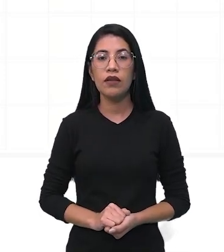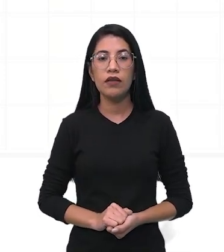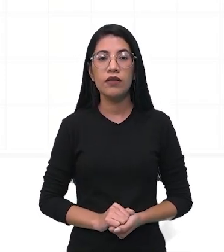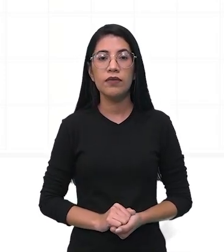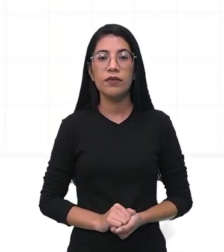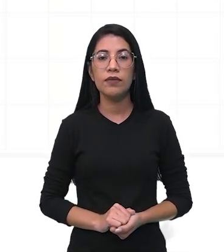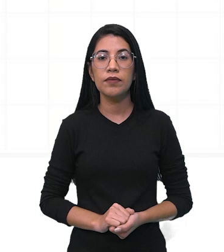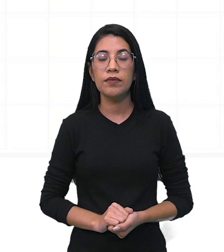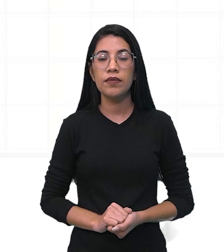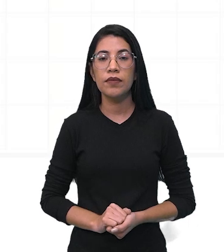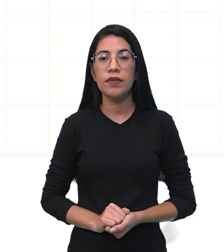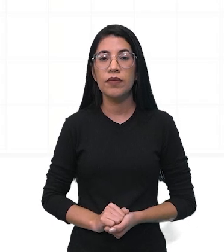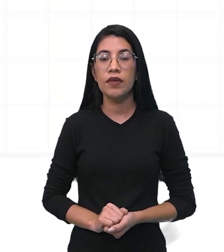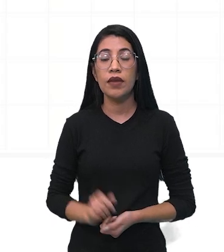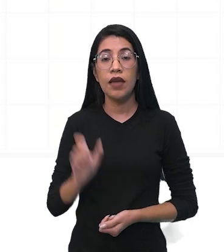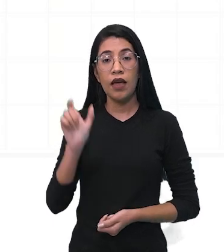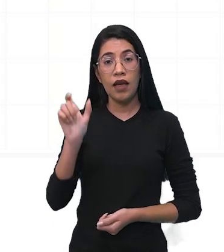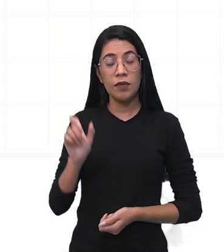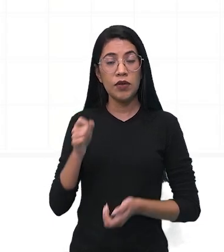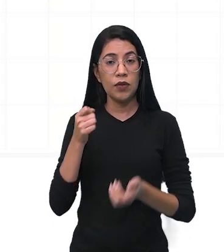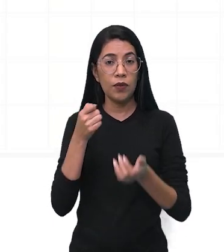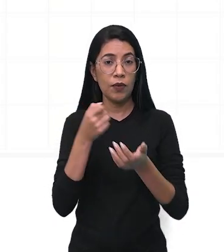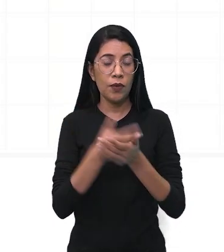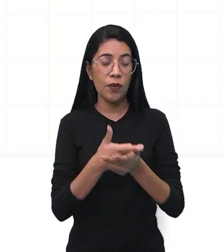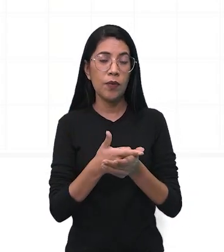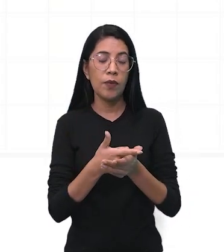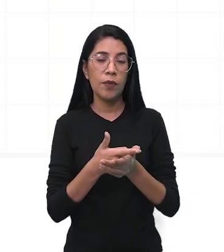Quem comprar o ar-condicionado vai ter um desconto de R$